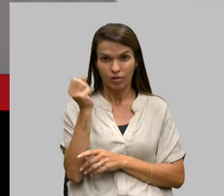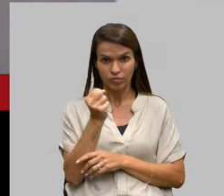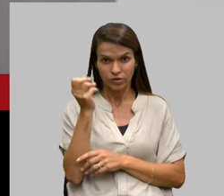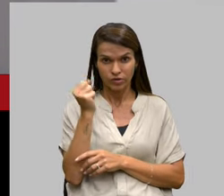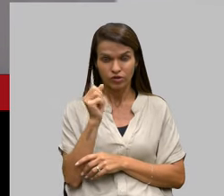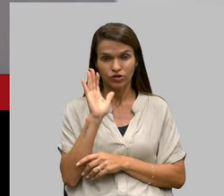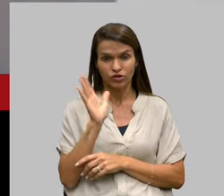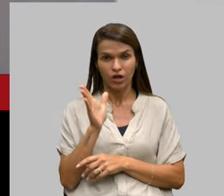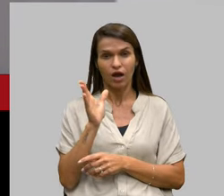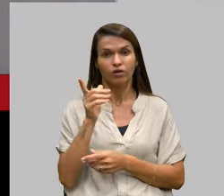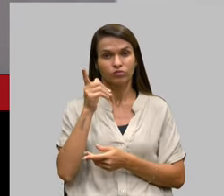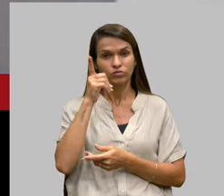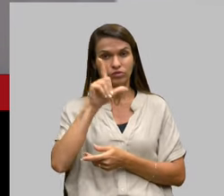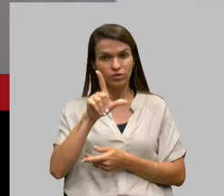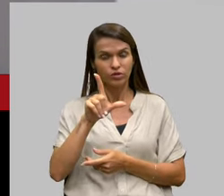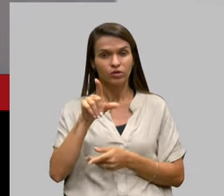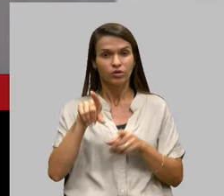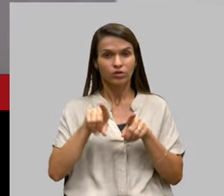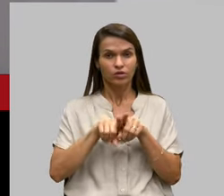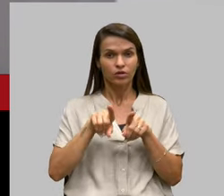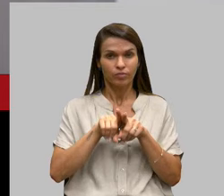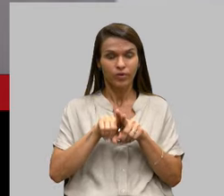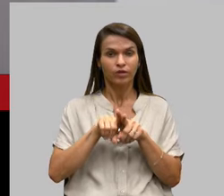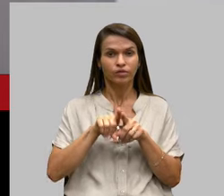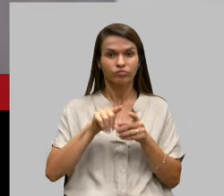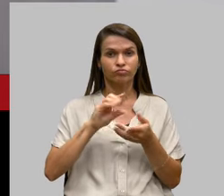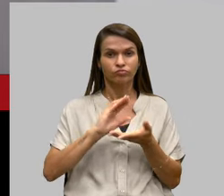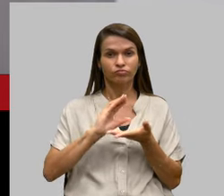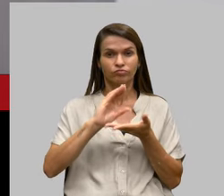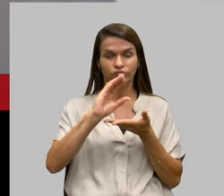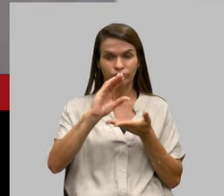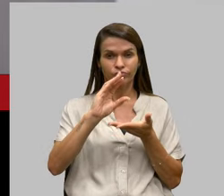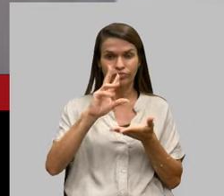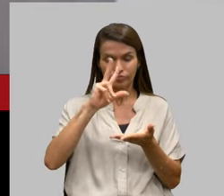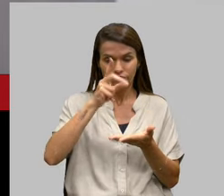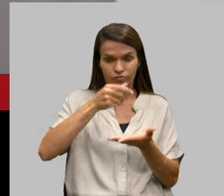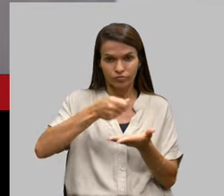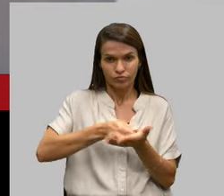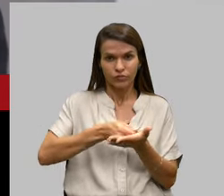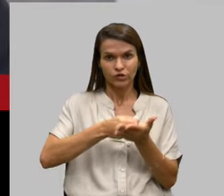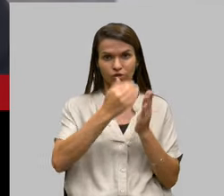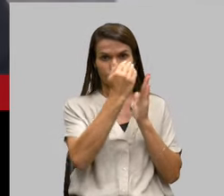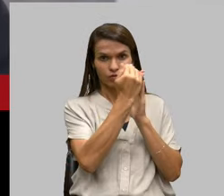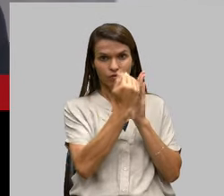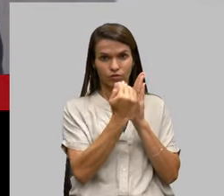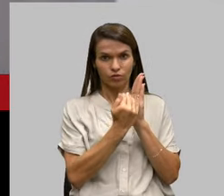concedidas ou a conceder com o cumprimento de todos os